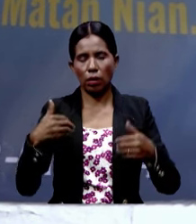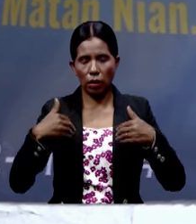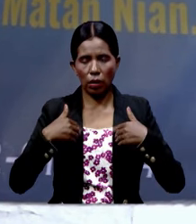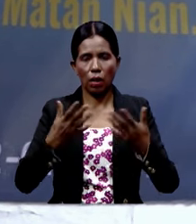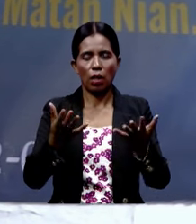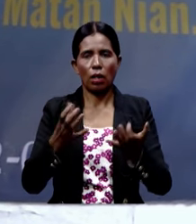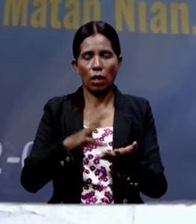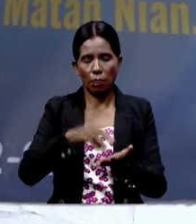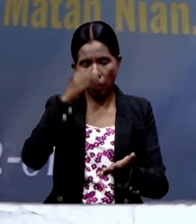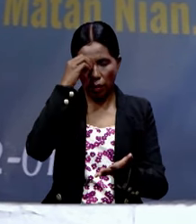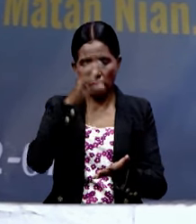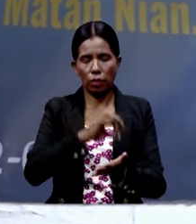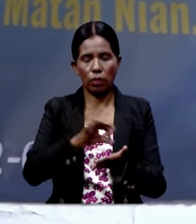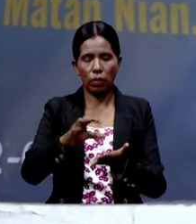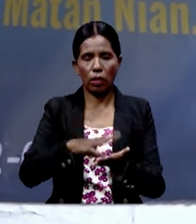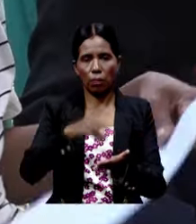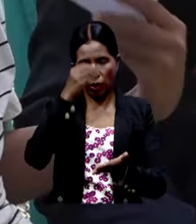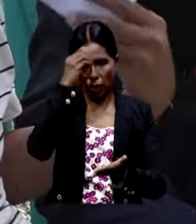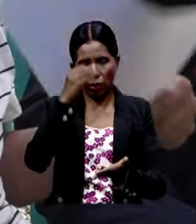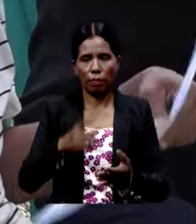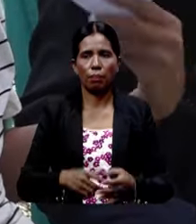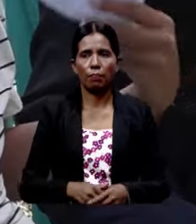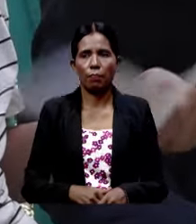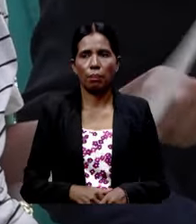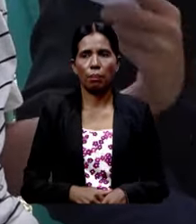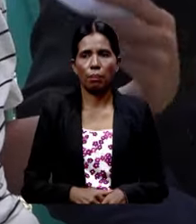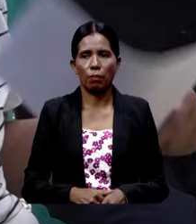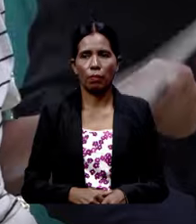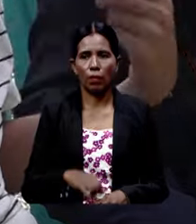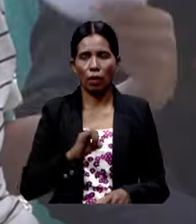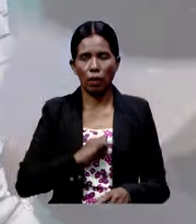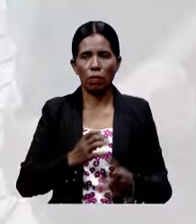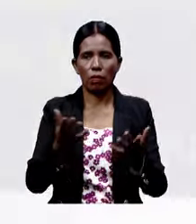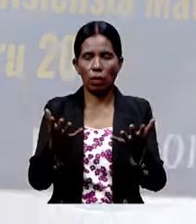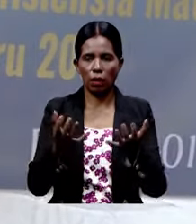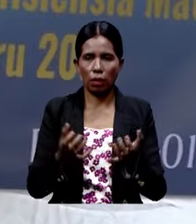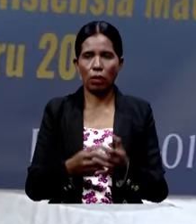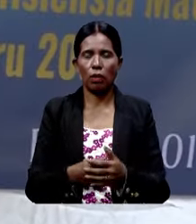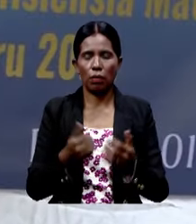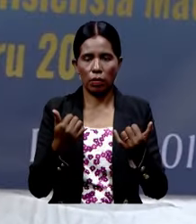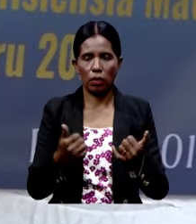vontade a caractuir formação refere. Hau a carac magne,